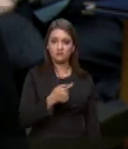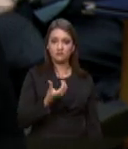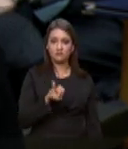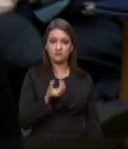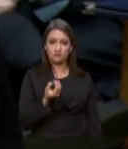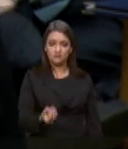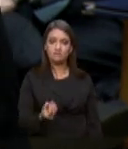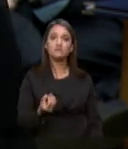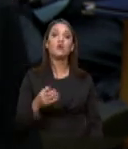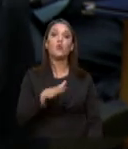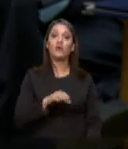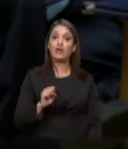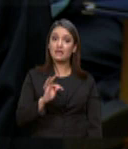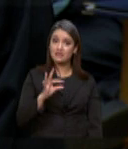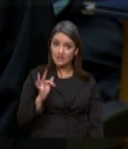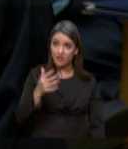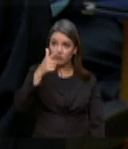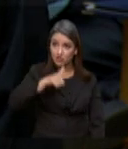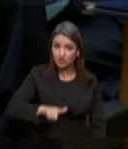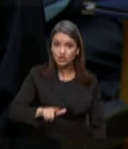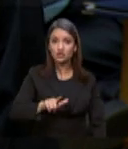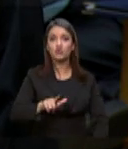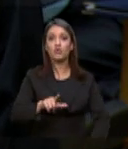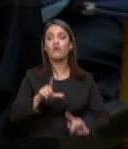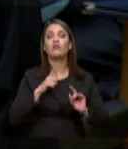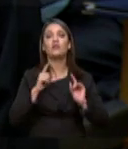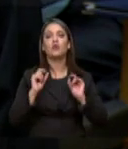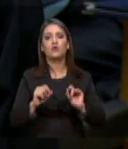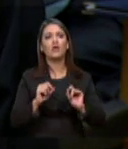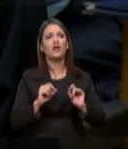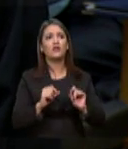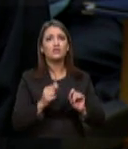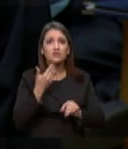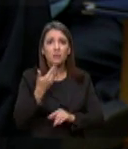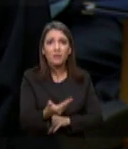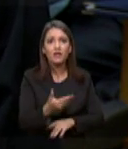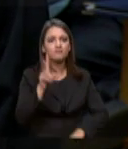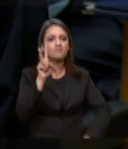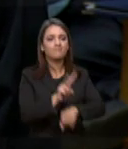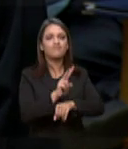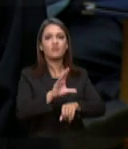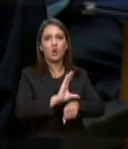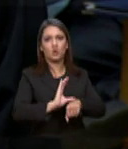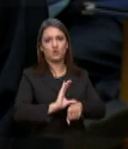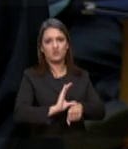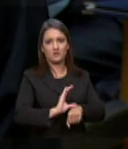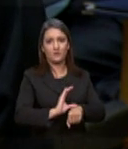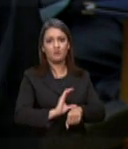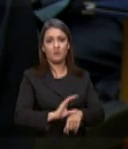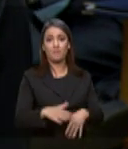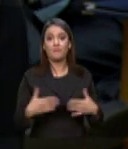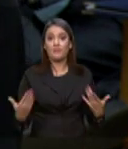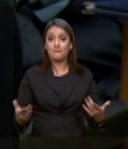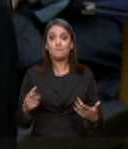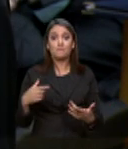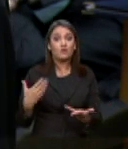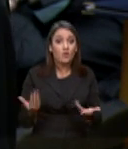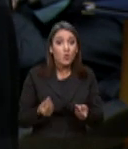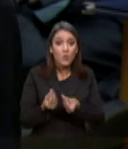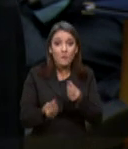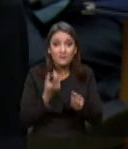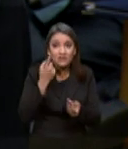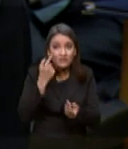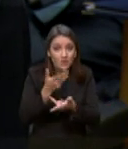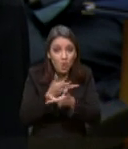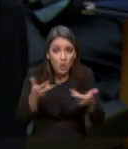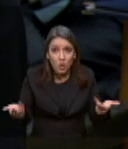Corte, mais uma vez, é chamada a cumprir o seu papel de guardião da Constituição. quando estamos diante de violações